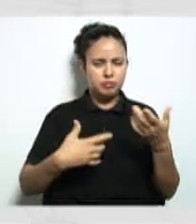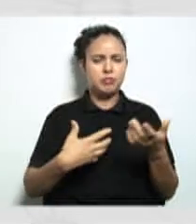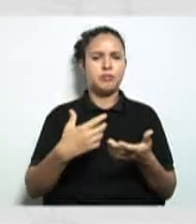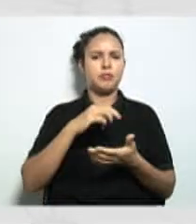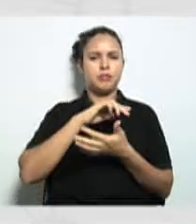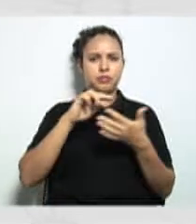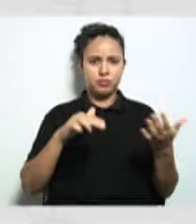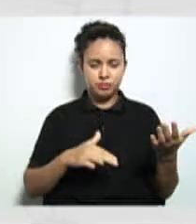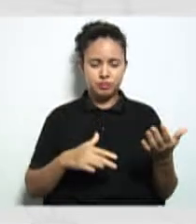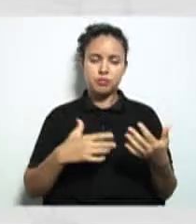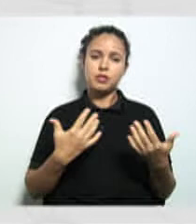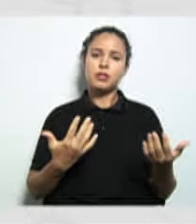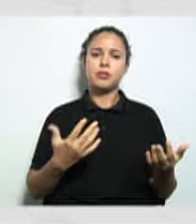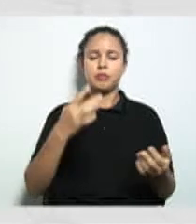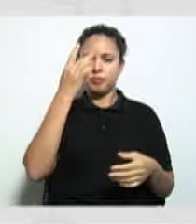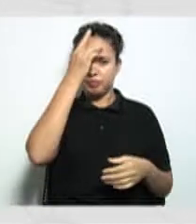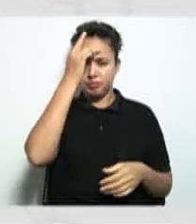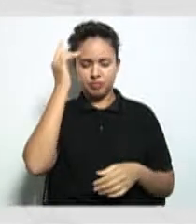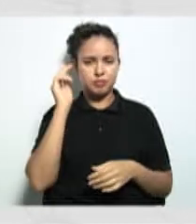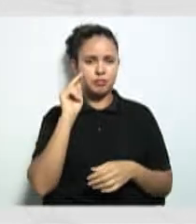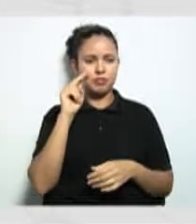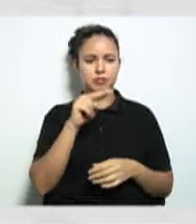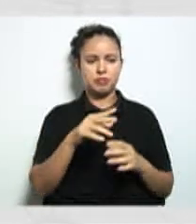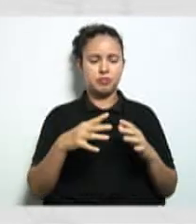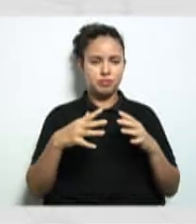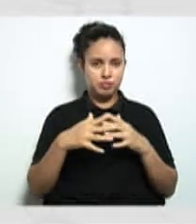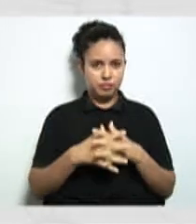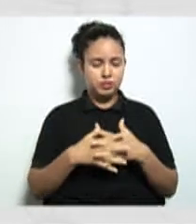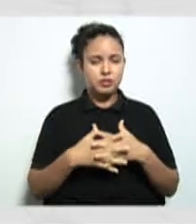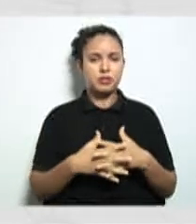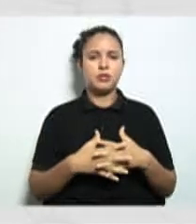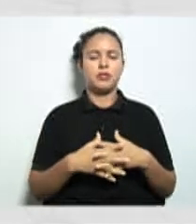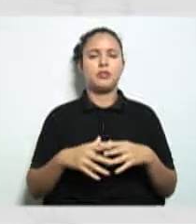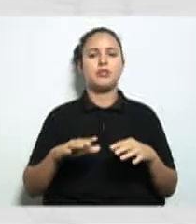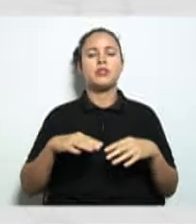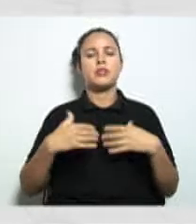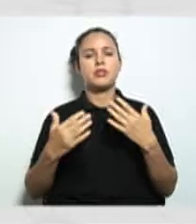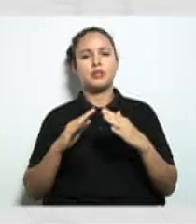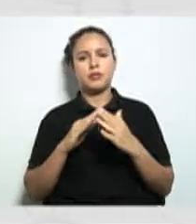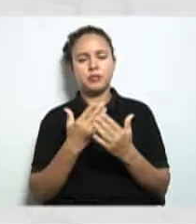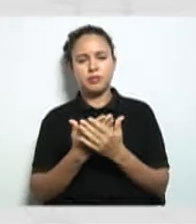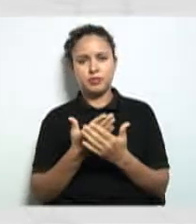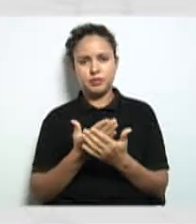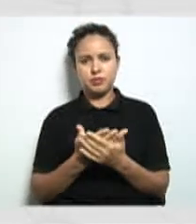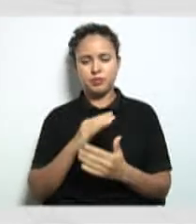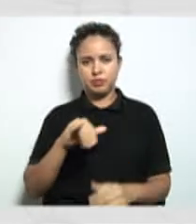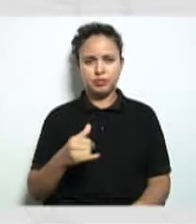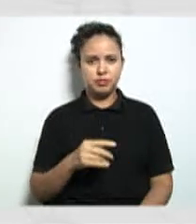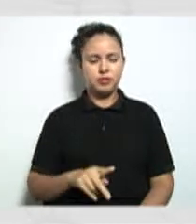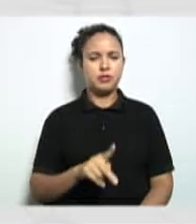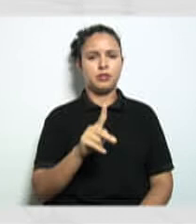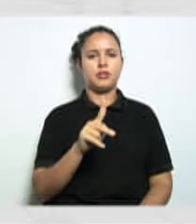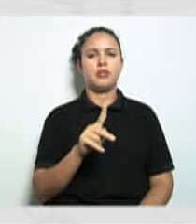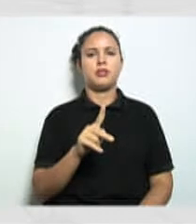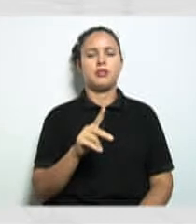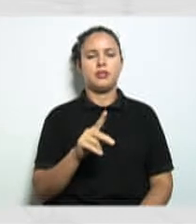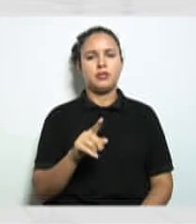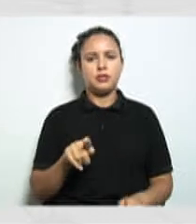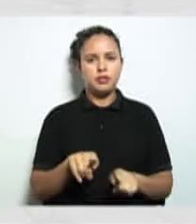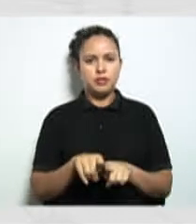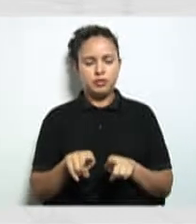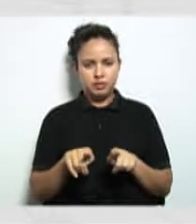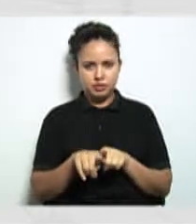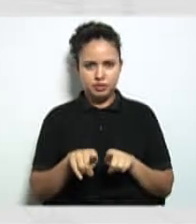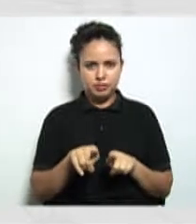nenhuma. Então, a Escola JK também acertou, falso, né? Parabéns à Escola JK também.